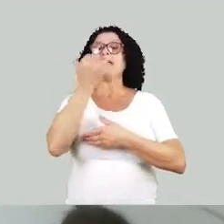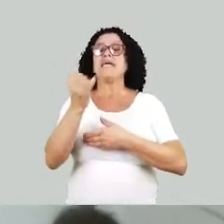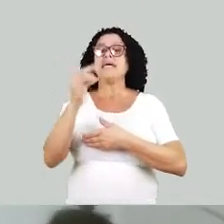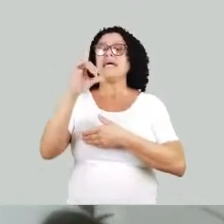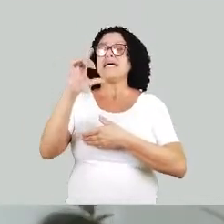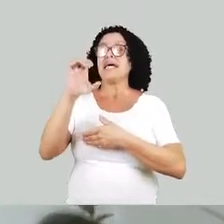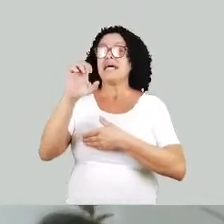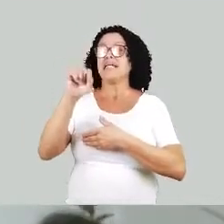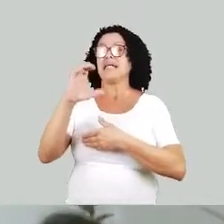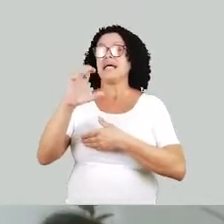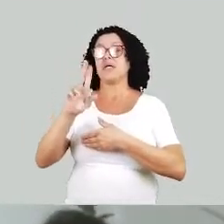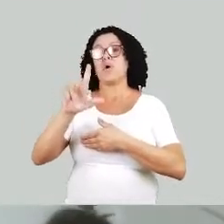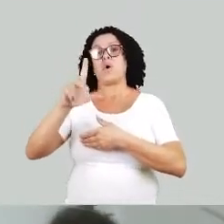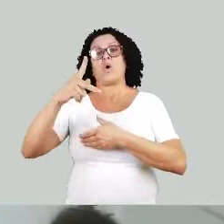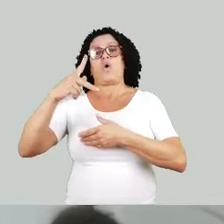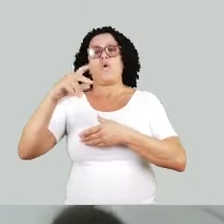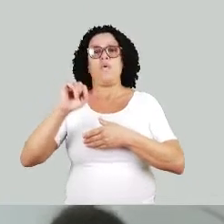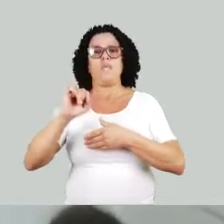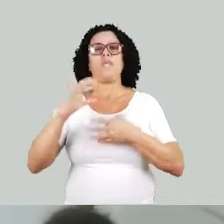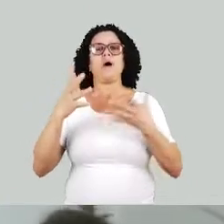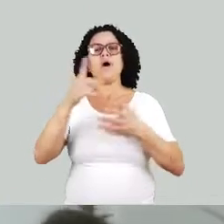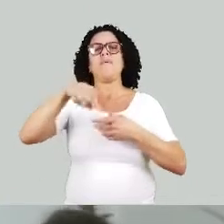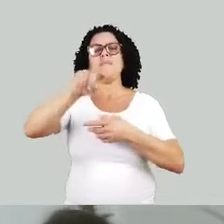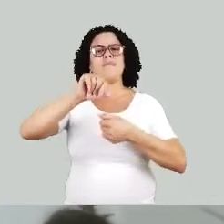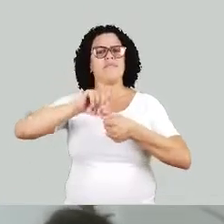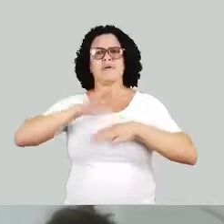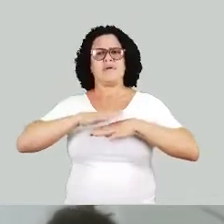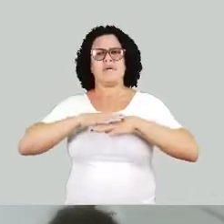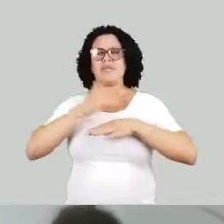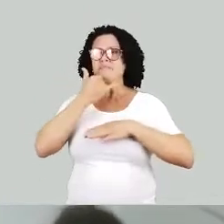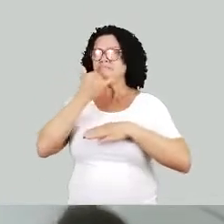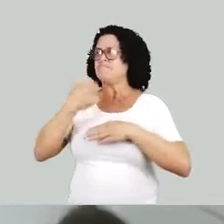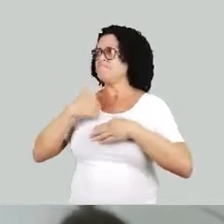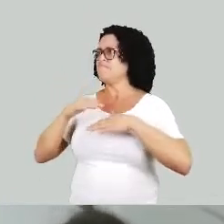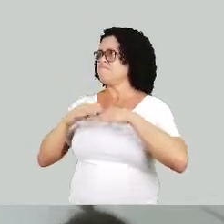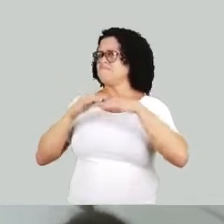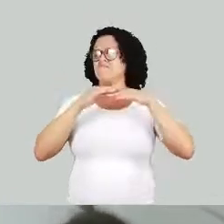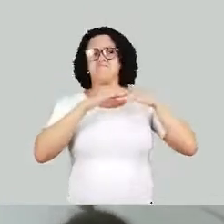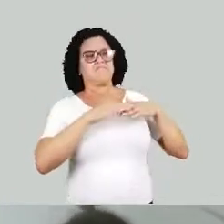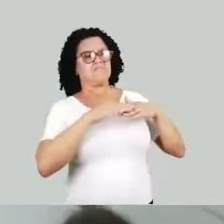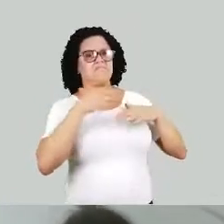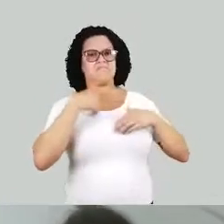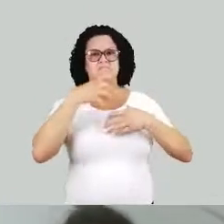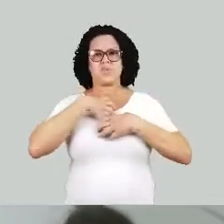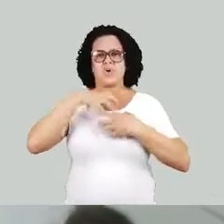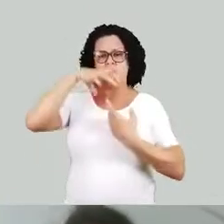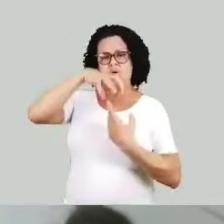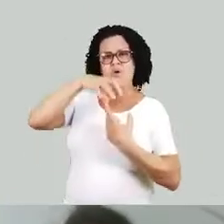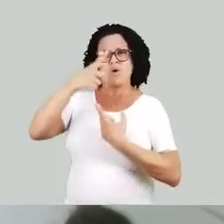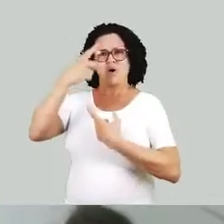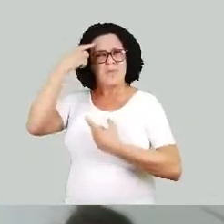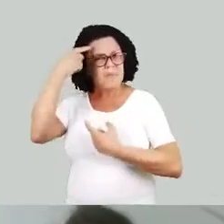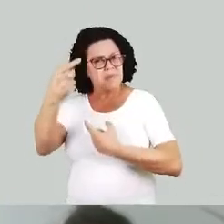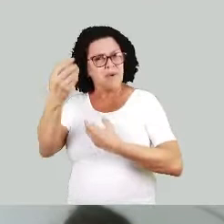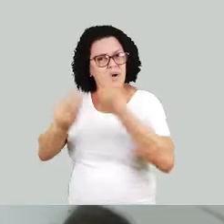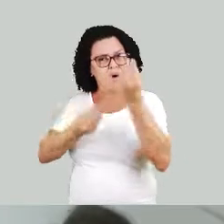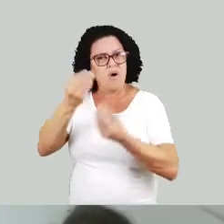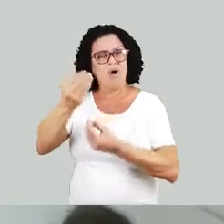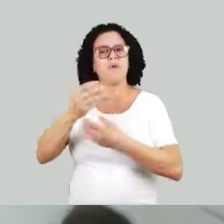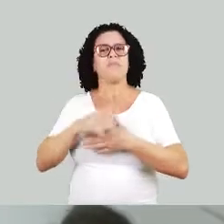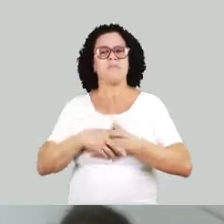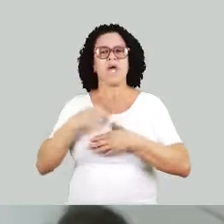desculpa, na verdade nós estamos tentando nos justificar e nos isentar de culpa, né?